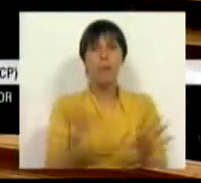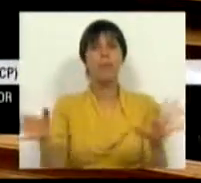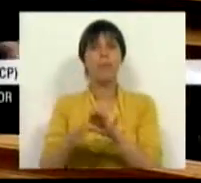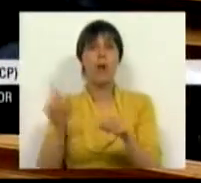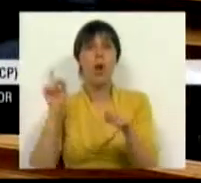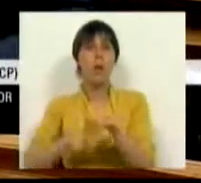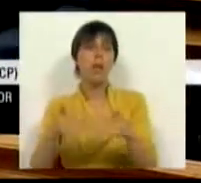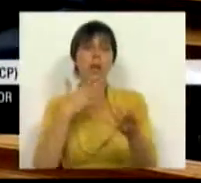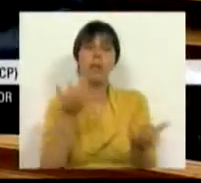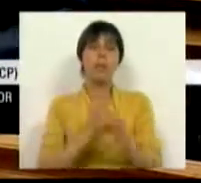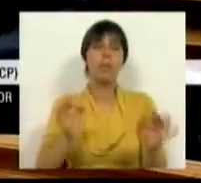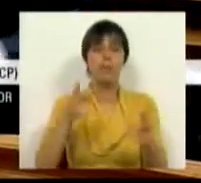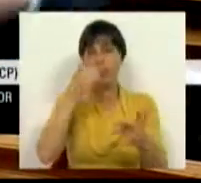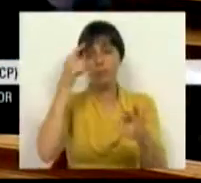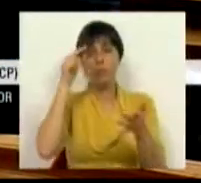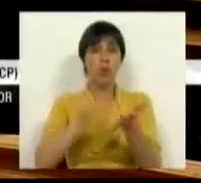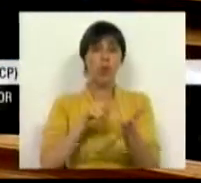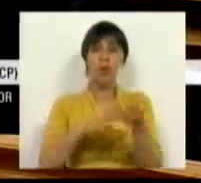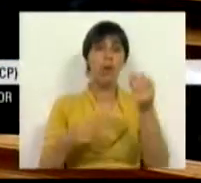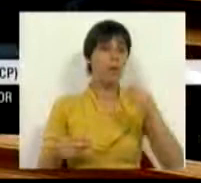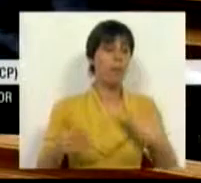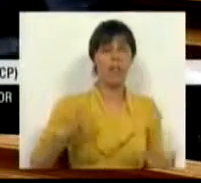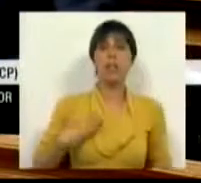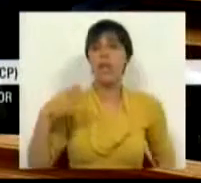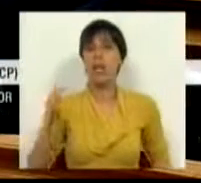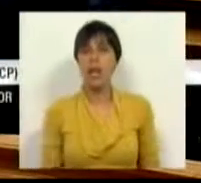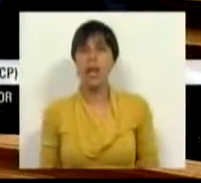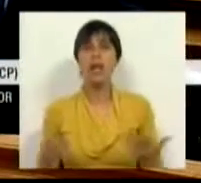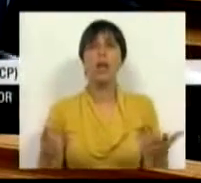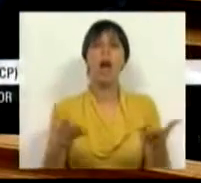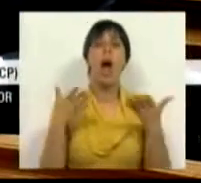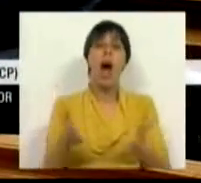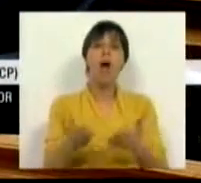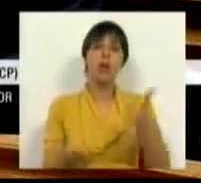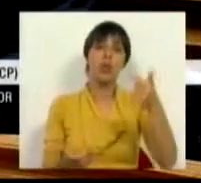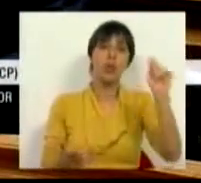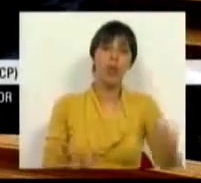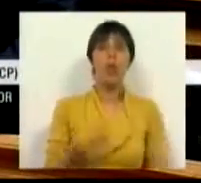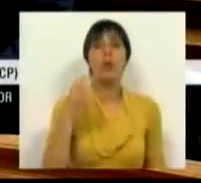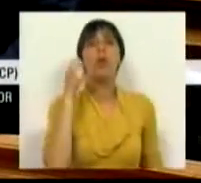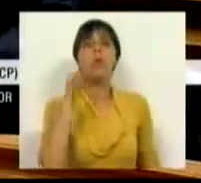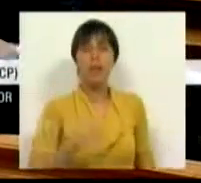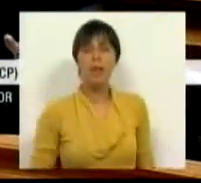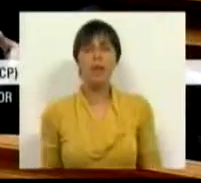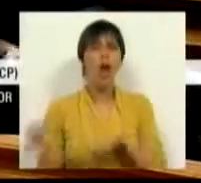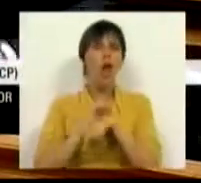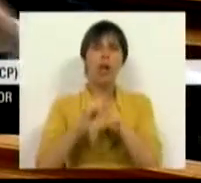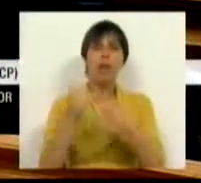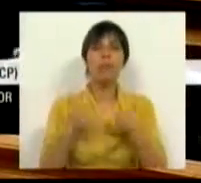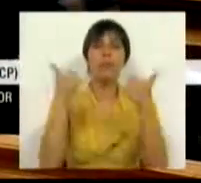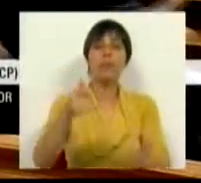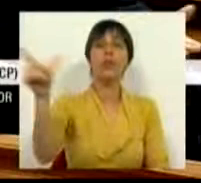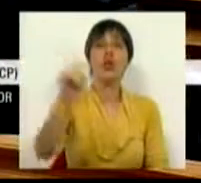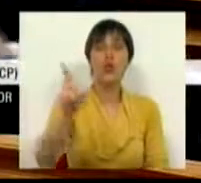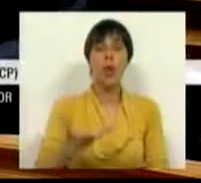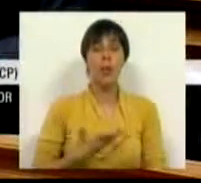coligação perfeitamente imprevista entre o PSD, o CDS, ajudados pelo voto de esquerda e o Partido Comunista, logo a seguir, em